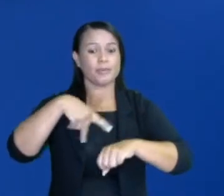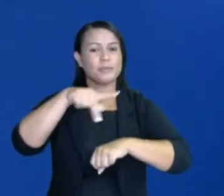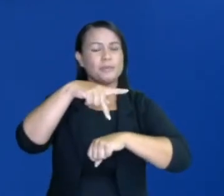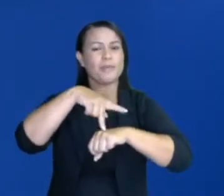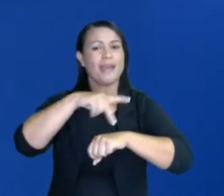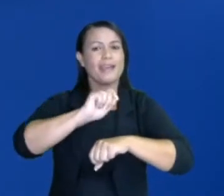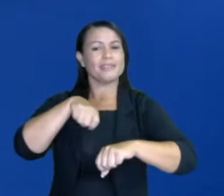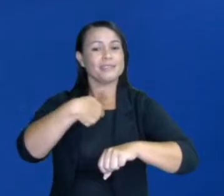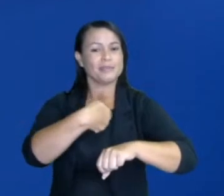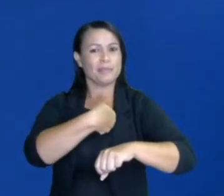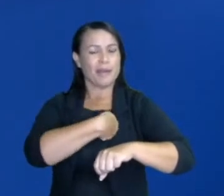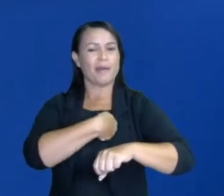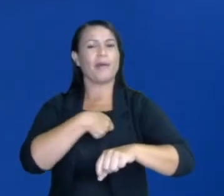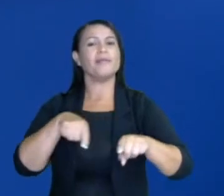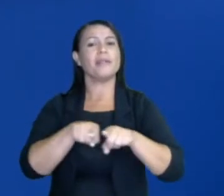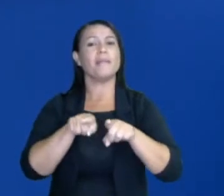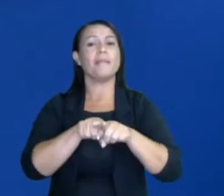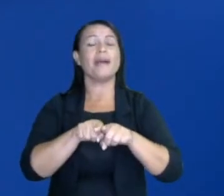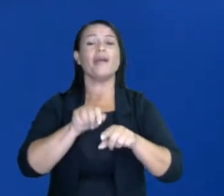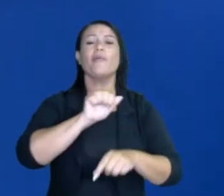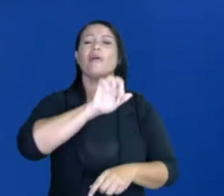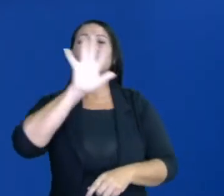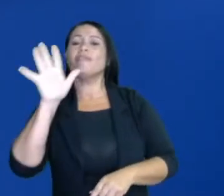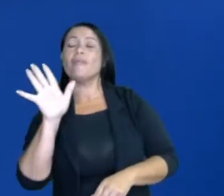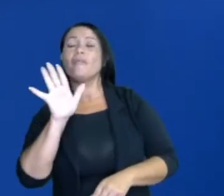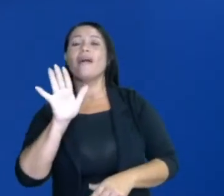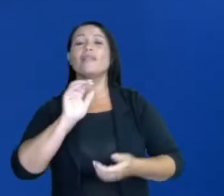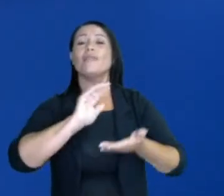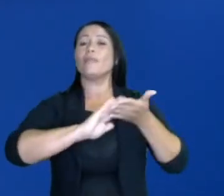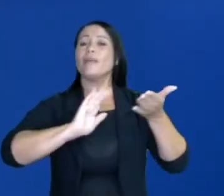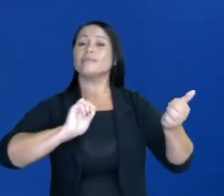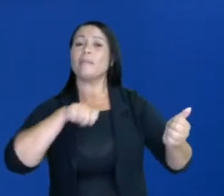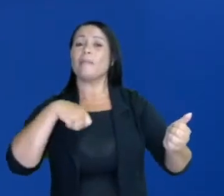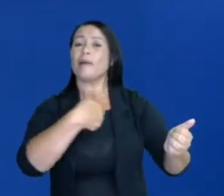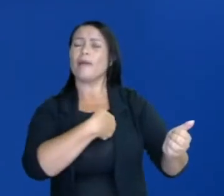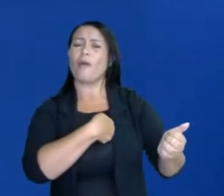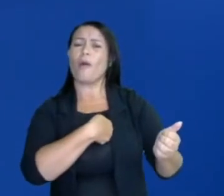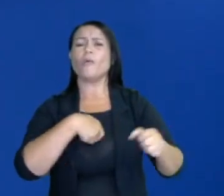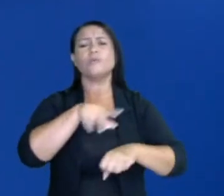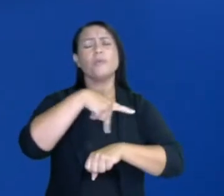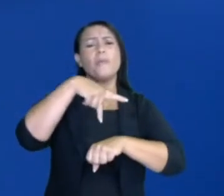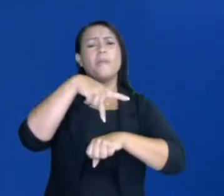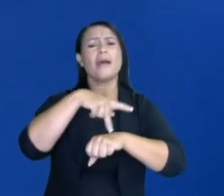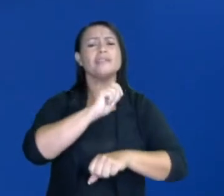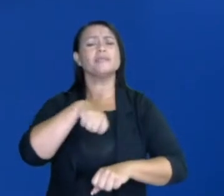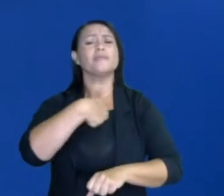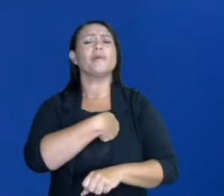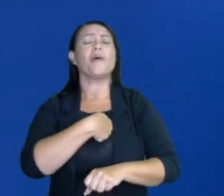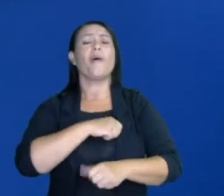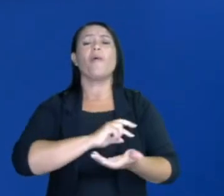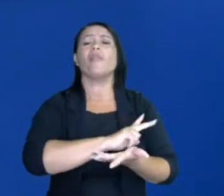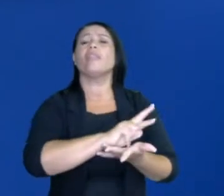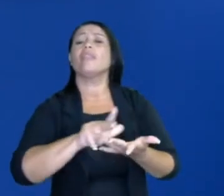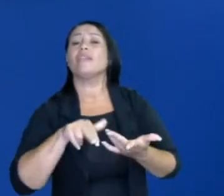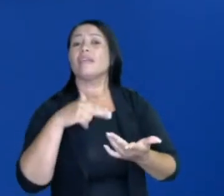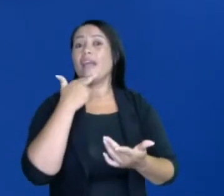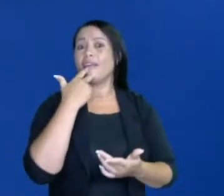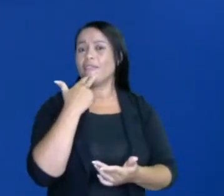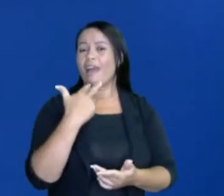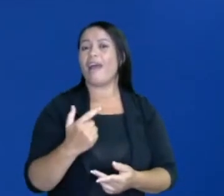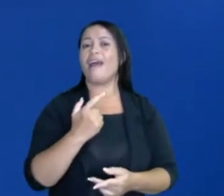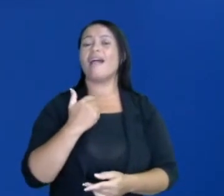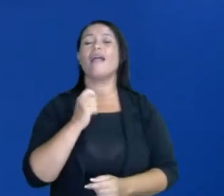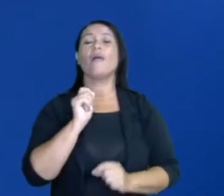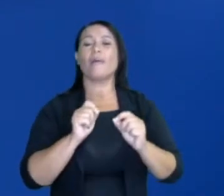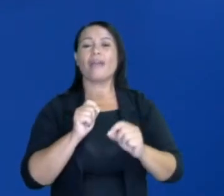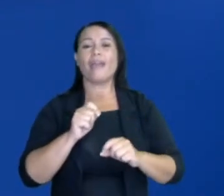países hispanohablantes e o alfabeto em espanhol. Os países hispanohablantes são aqueles que falam a língua espanhola,